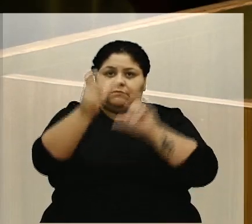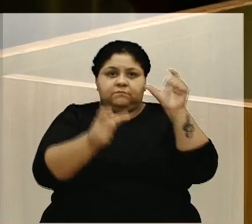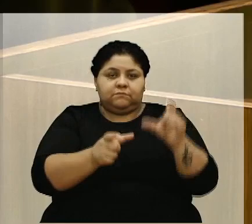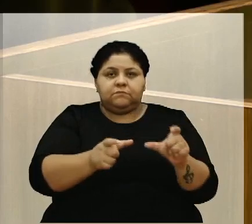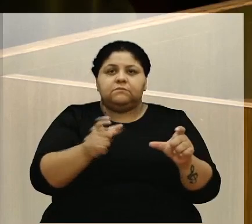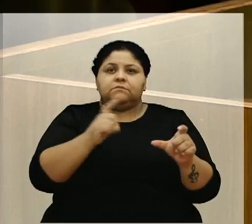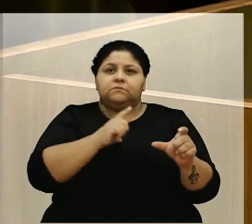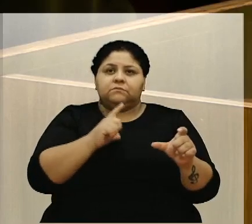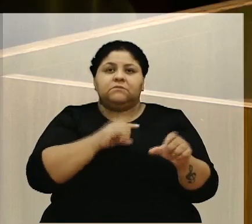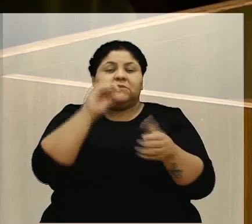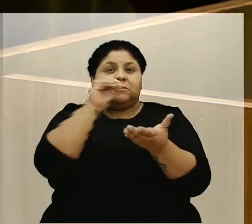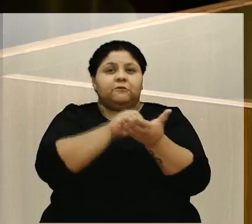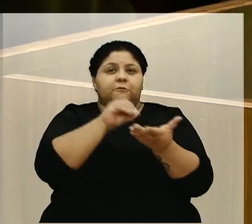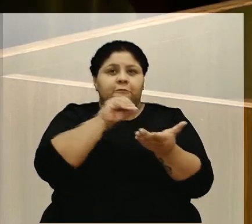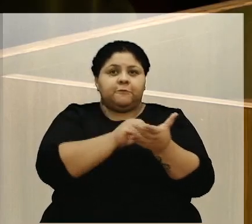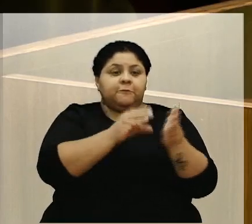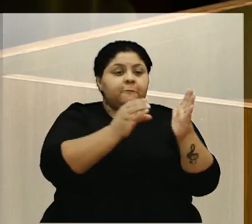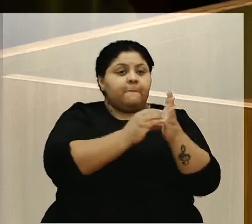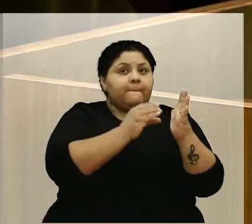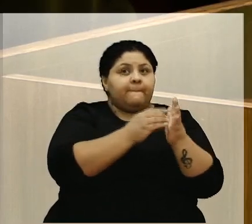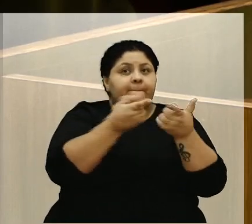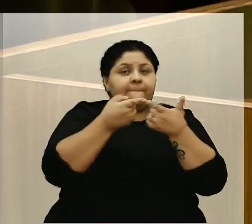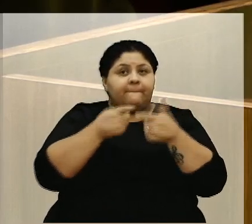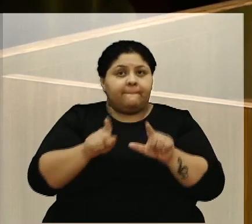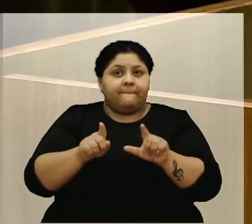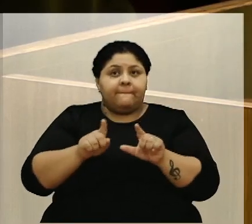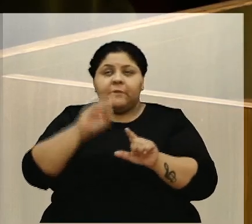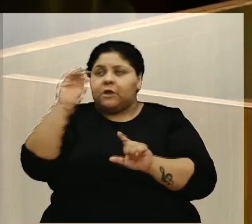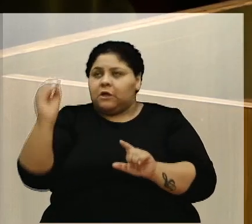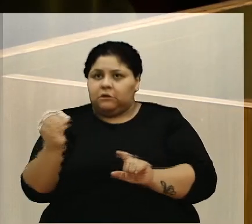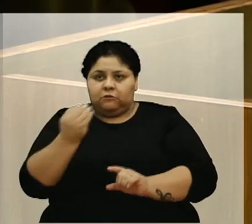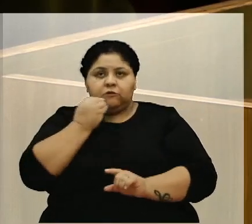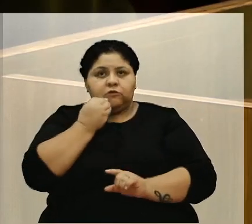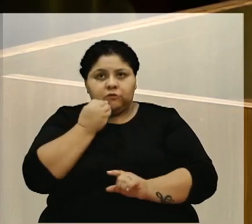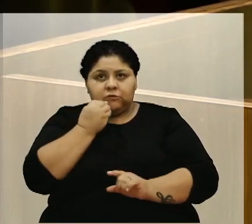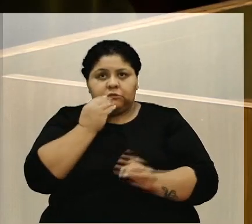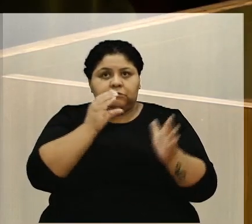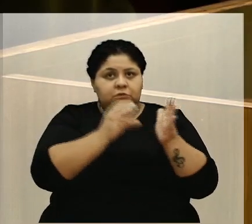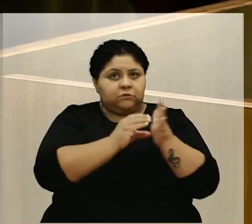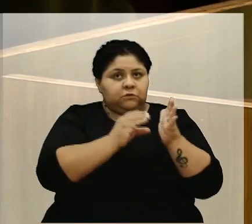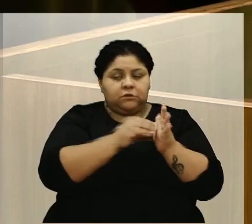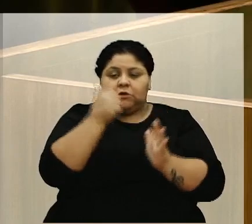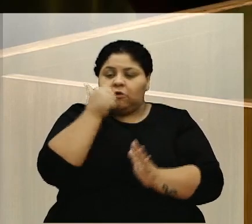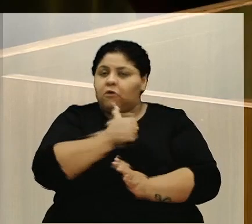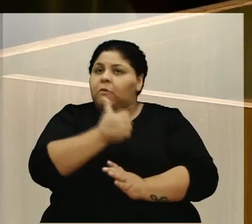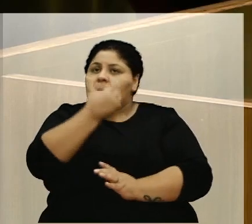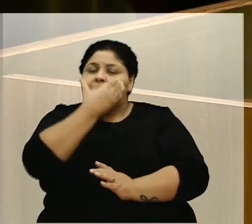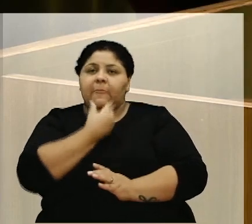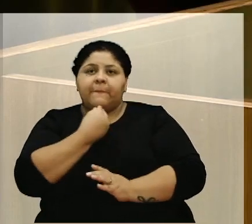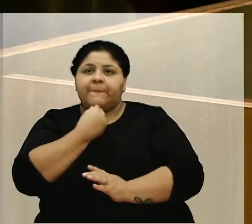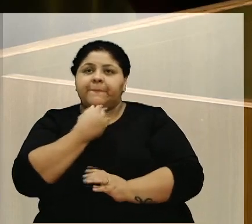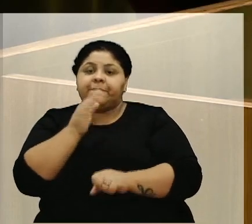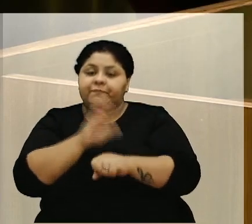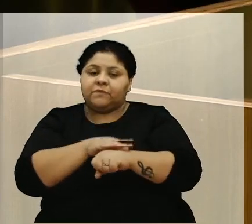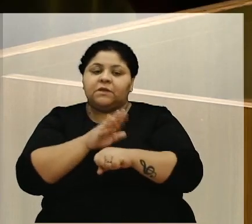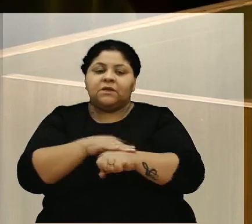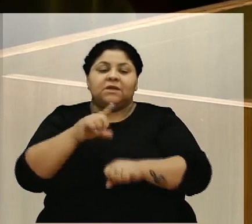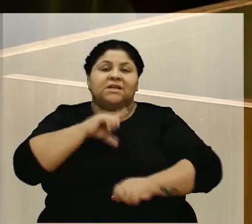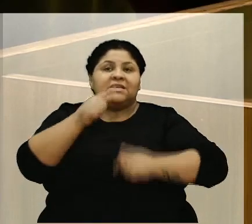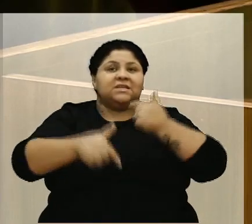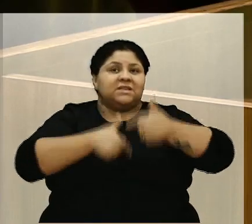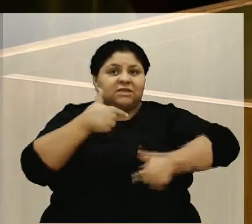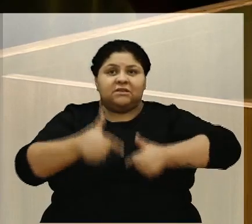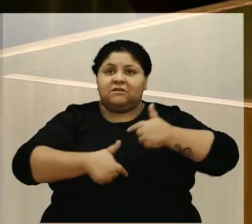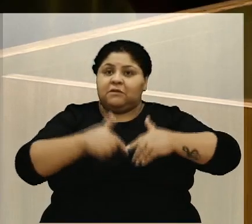temos falta de muitos servidores, mas com certeza o servidor, a servidora pública, neste momento vai ter um trabalho